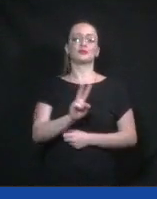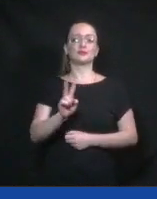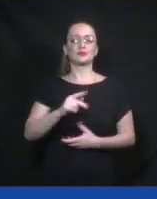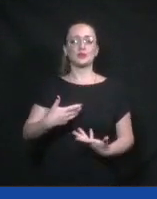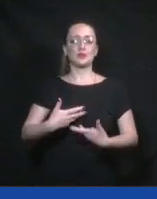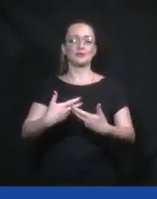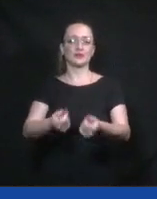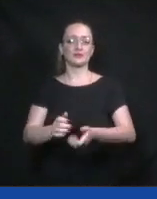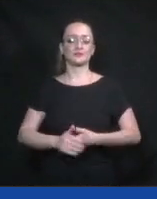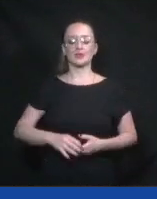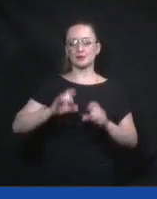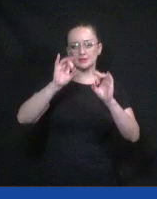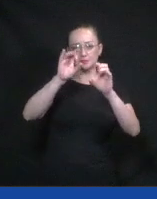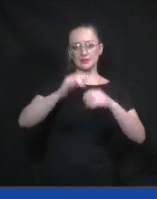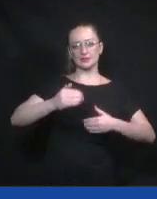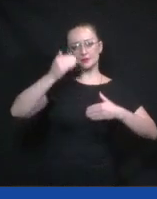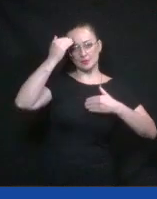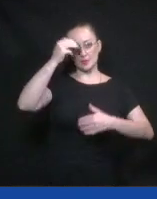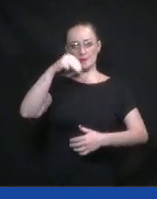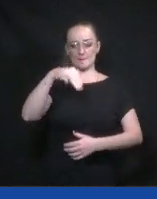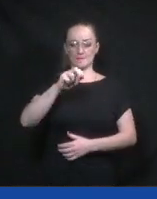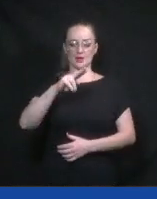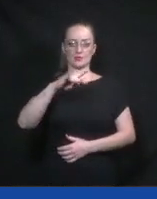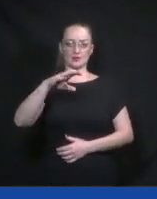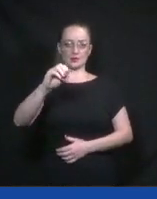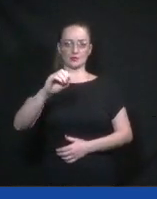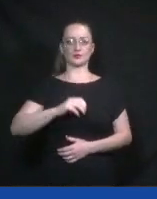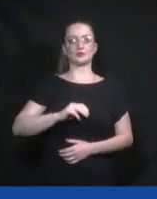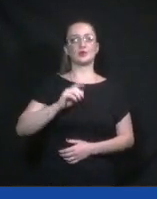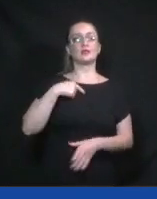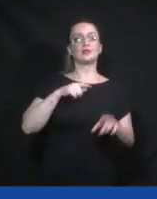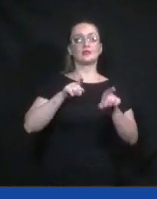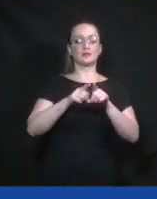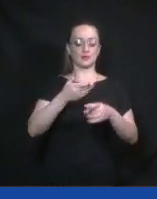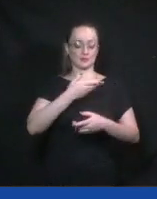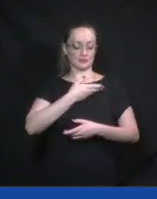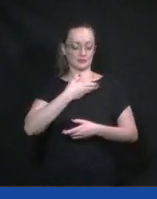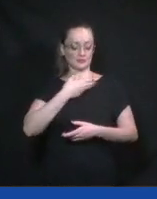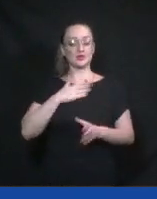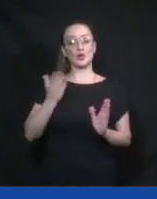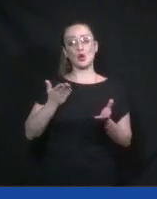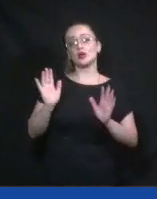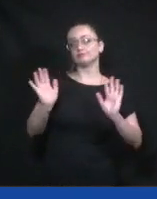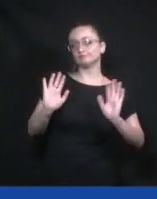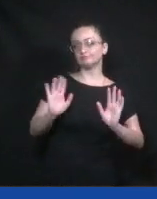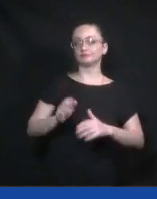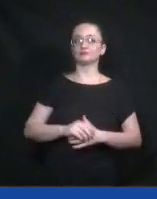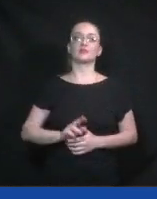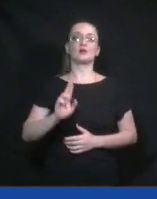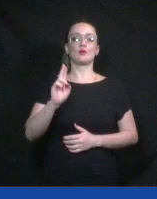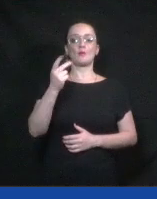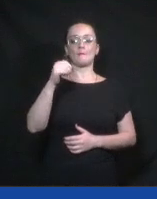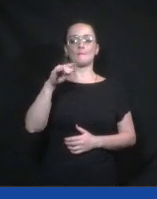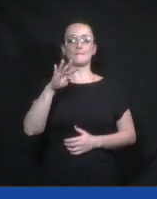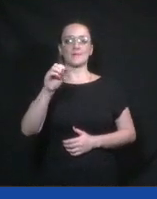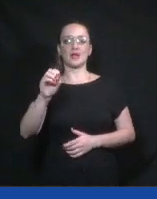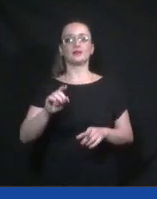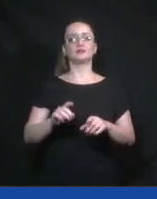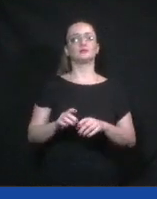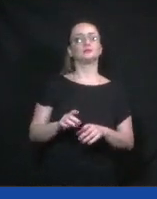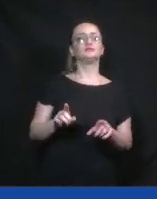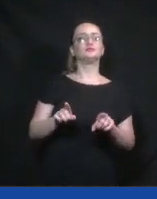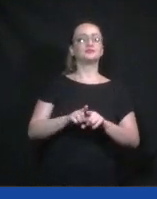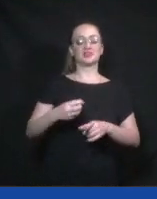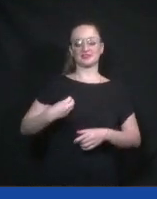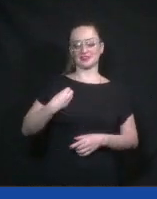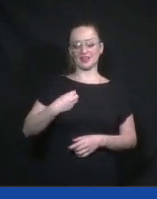especial Maurício Mussi mas também meus colegas de painel que acabaram se despedir da gente Humberto Dantas que me ligou para tu aqui